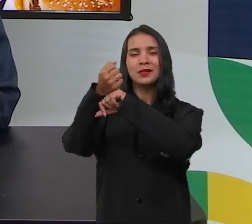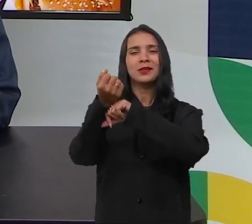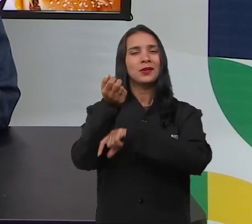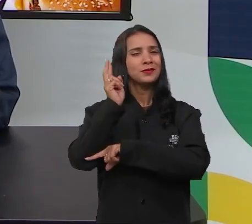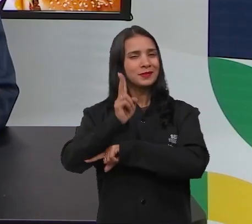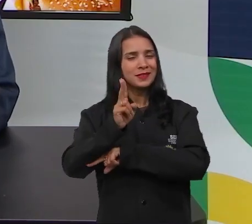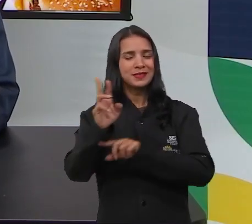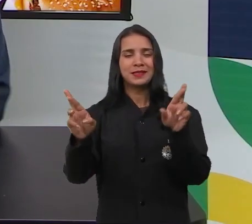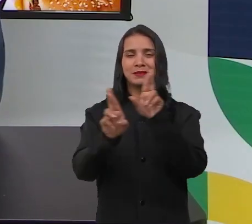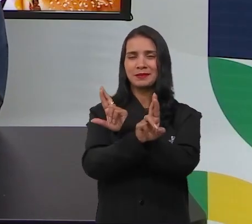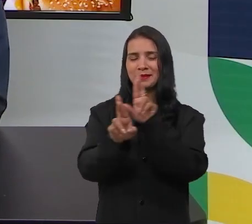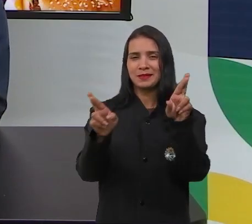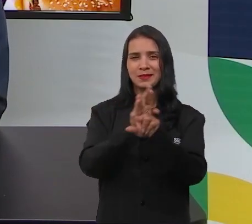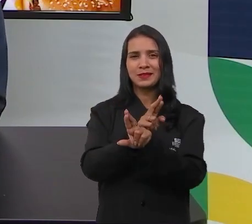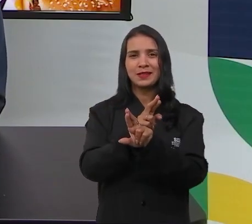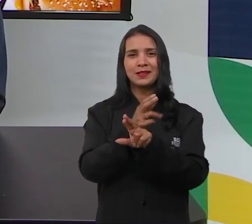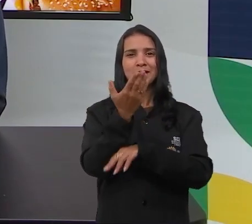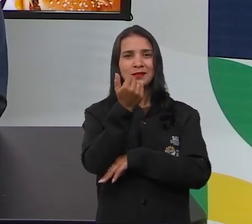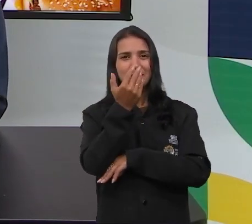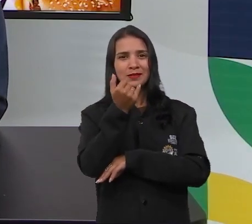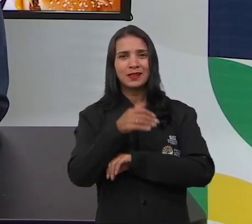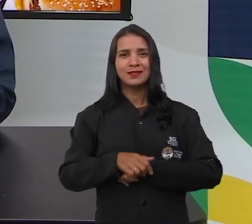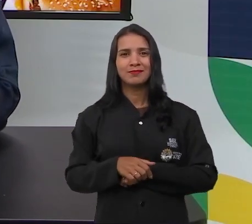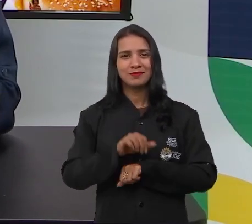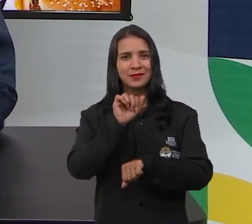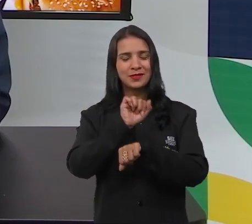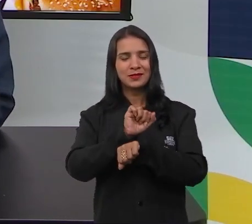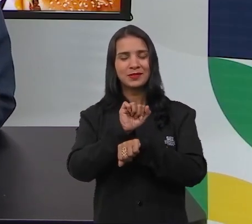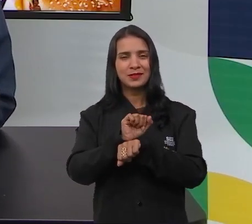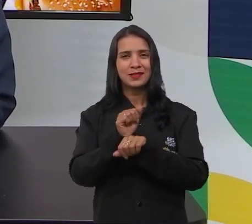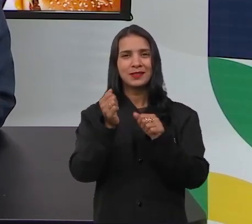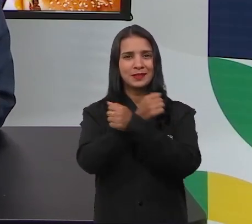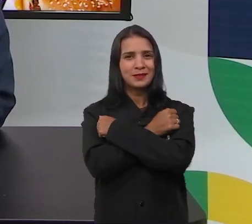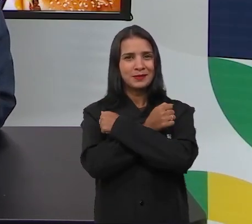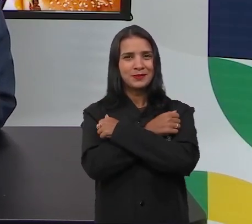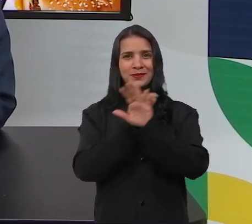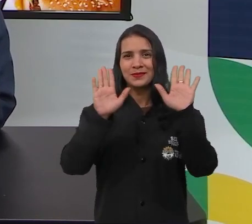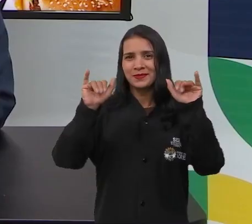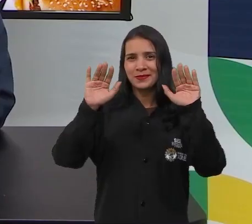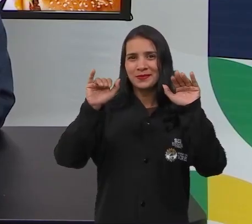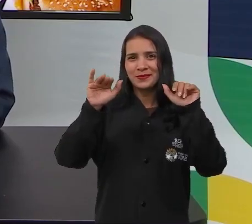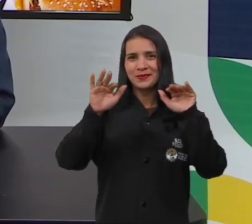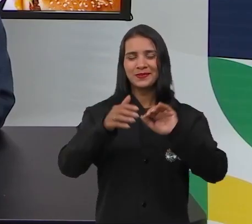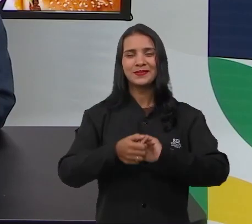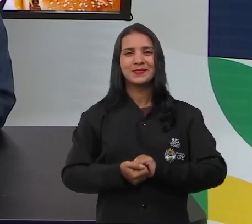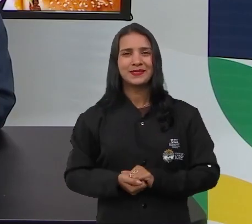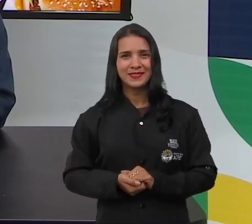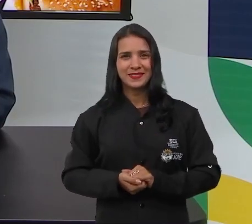sua alimentação. Fico aqui, portanto, um abraço e até a próxima!